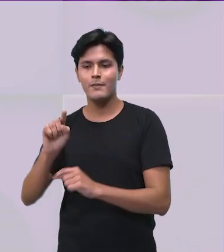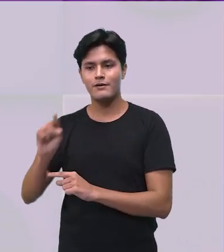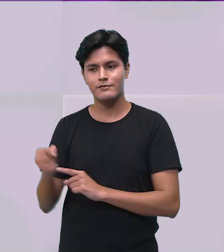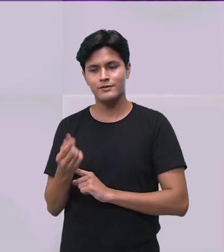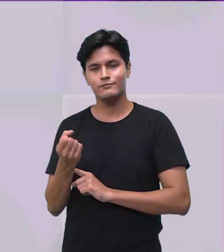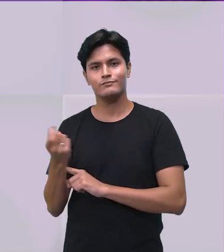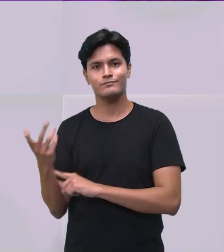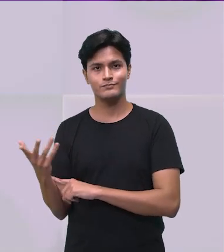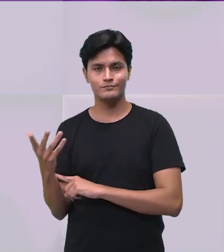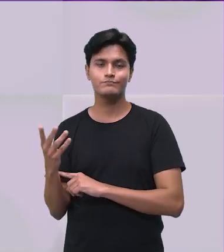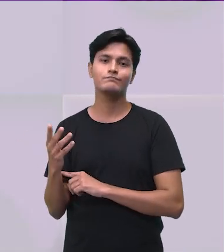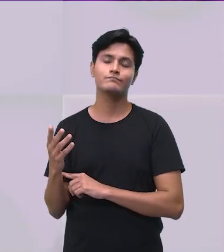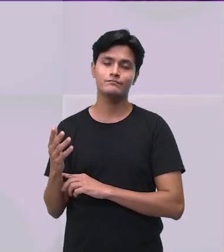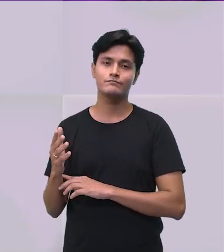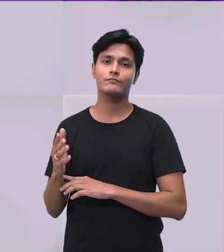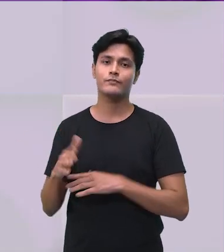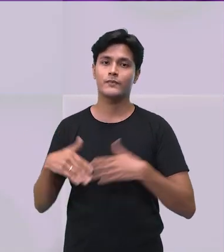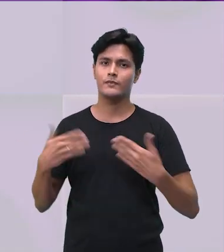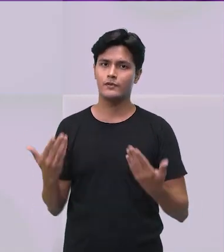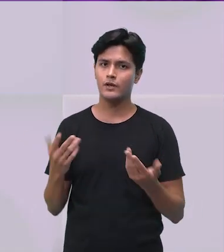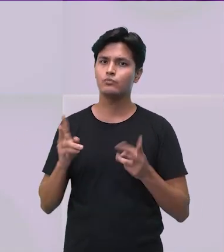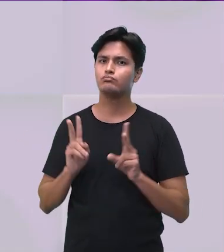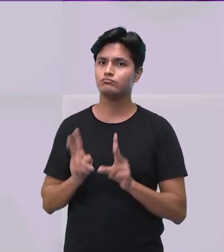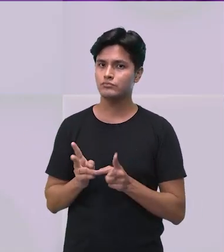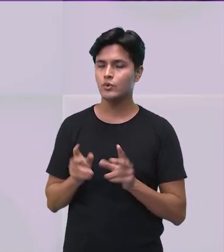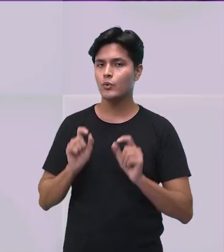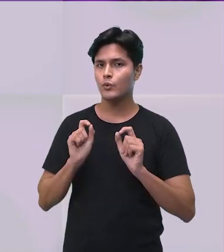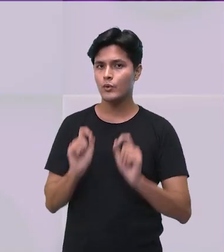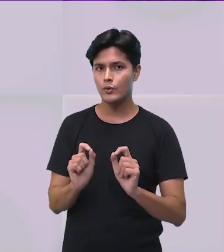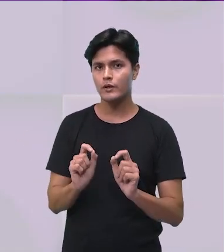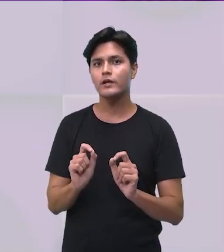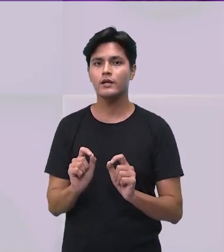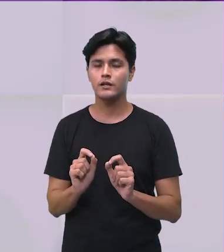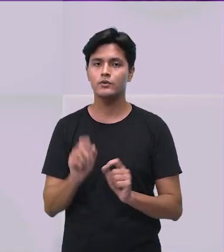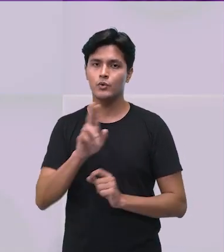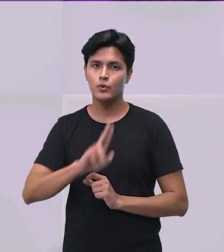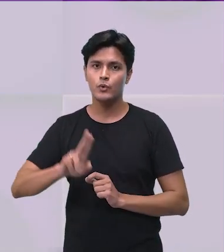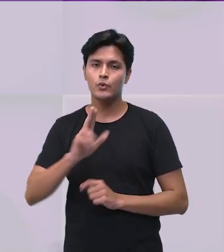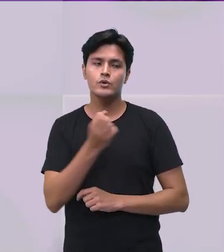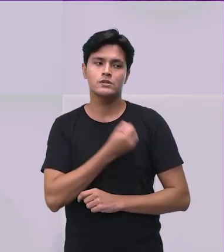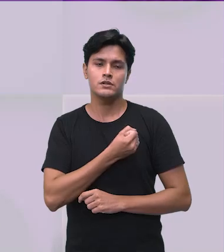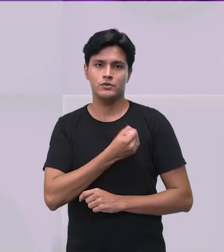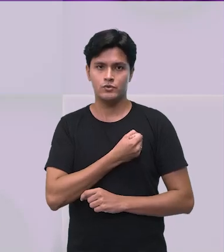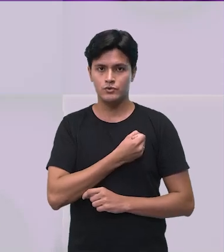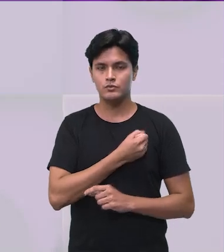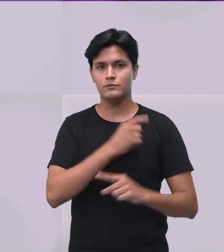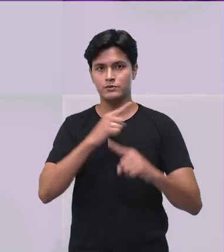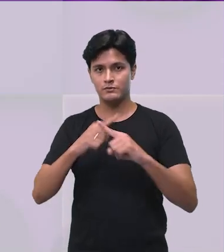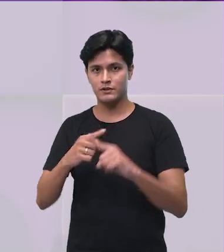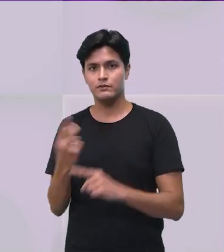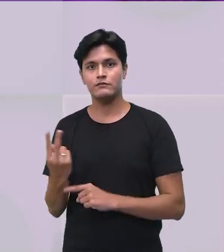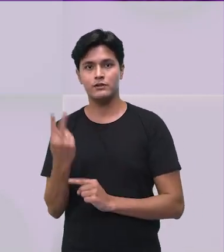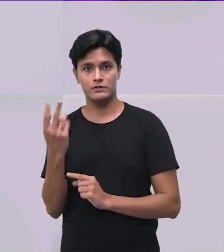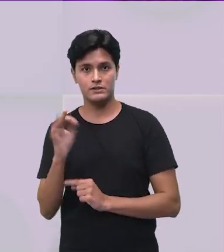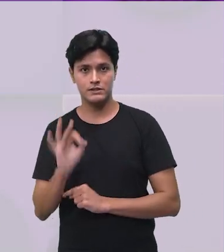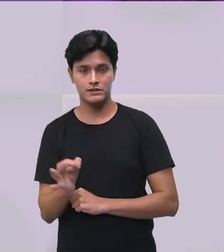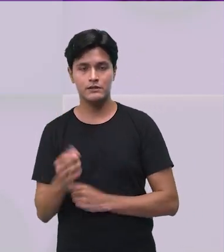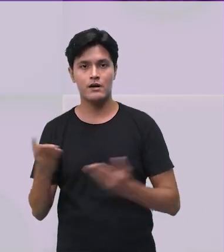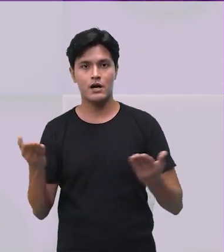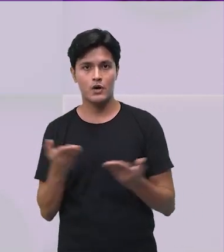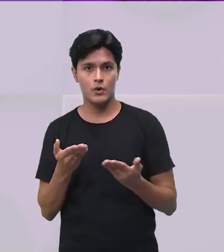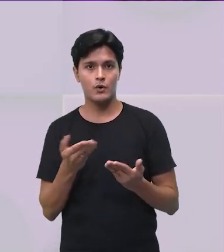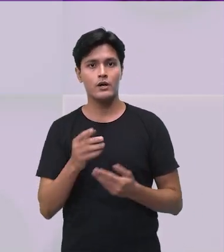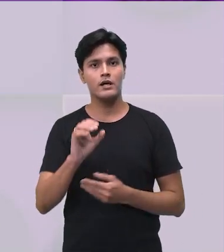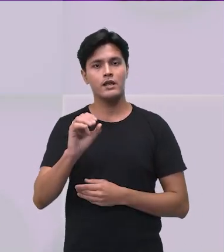E a gente vai fazer a mesma coisa, vai pegar aquele número ali, pegou a fração e multiplicou pelo valor, certo? Agora a gente vai pegar o decimal